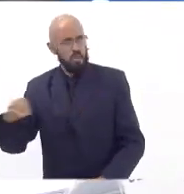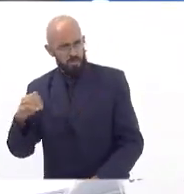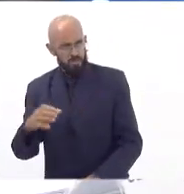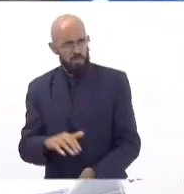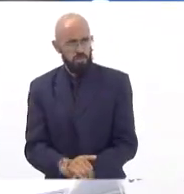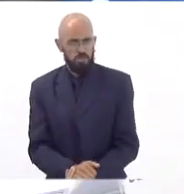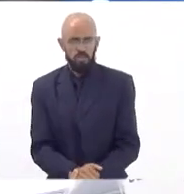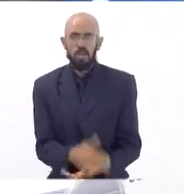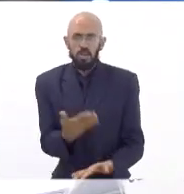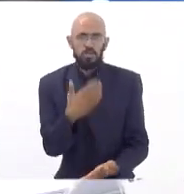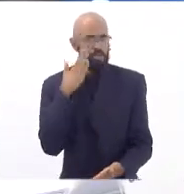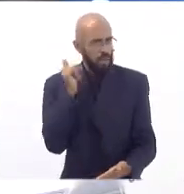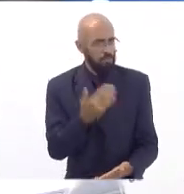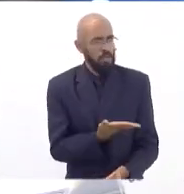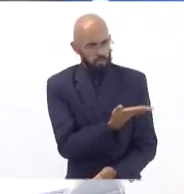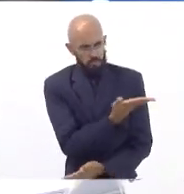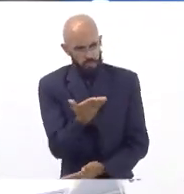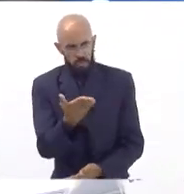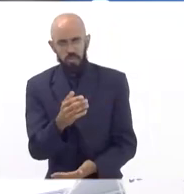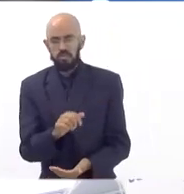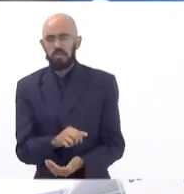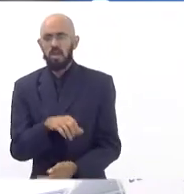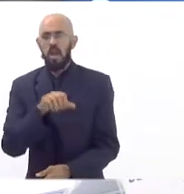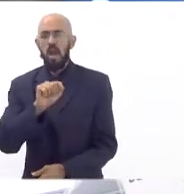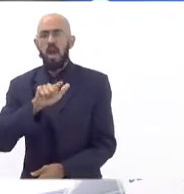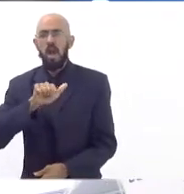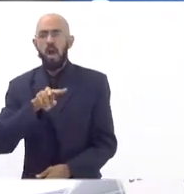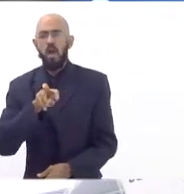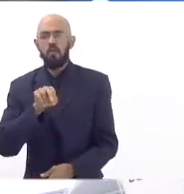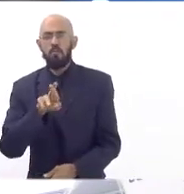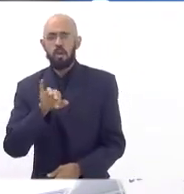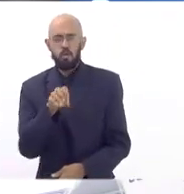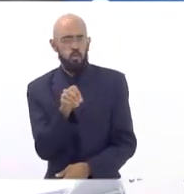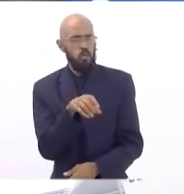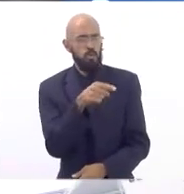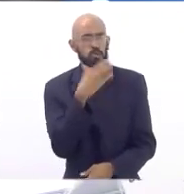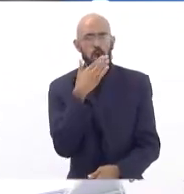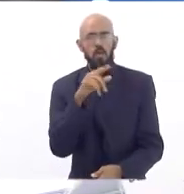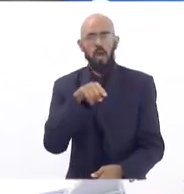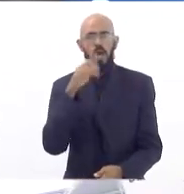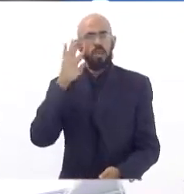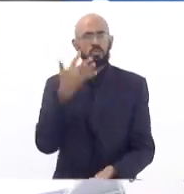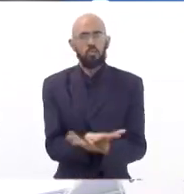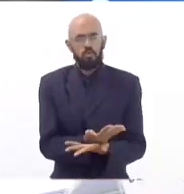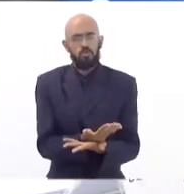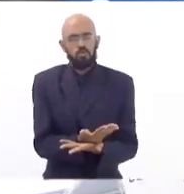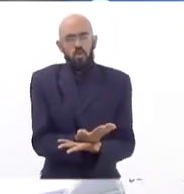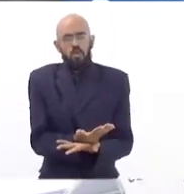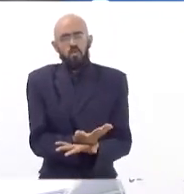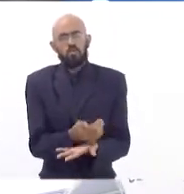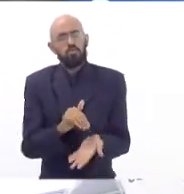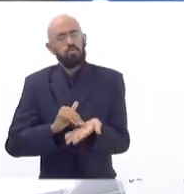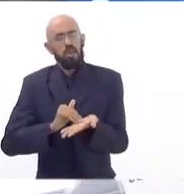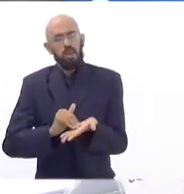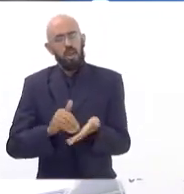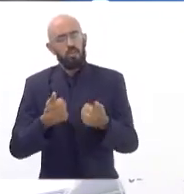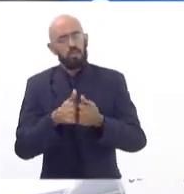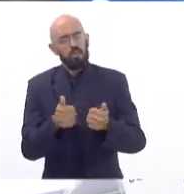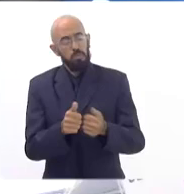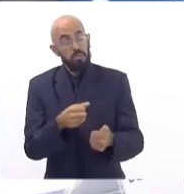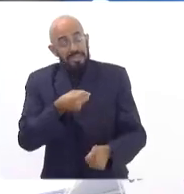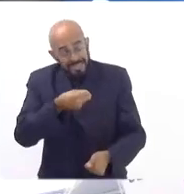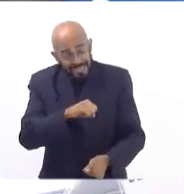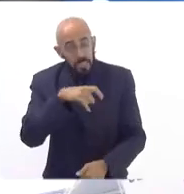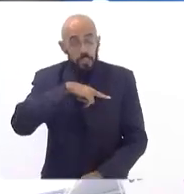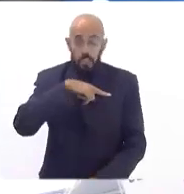o o o Álvaro Qual foi a solução encontrada pelo secretário Transportes aquele apresentou